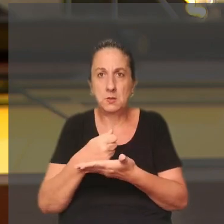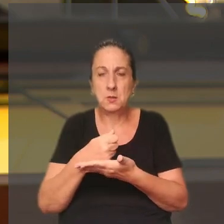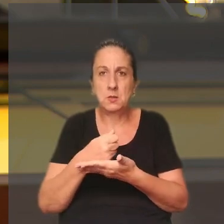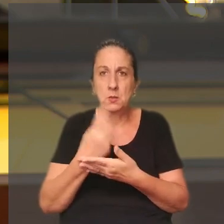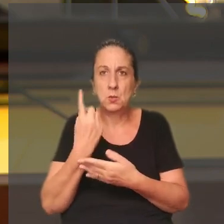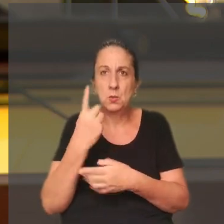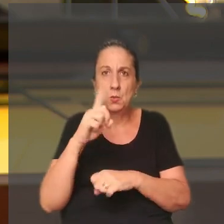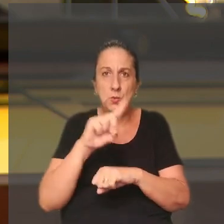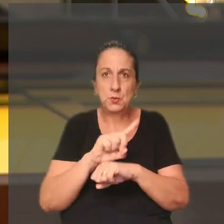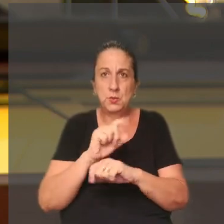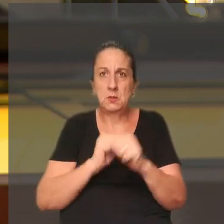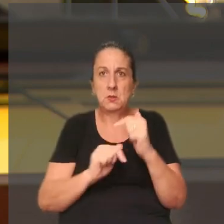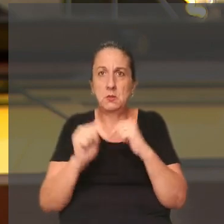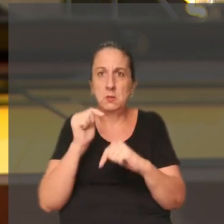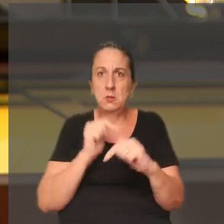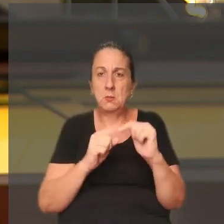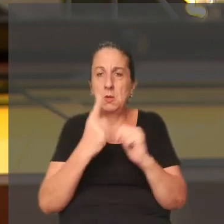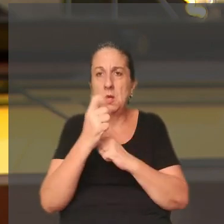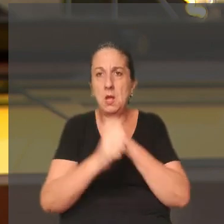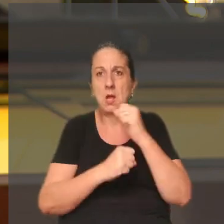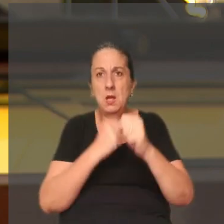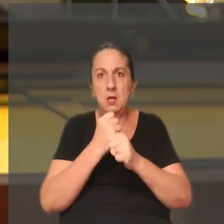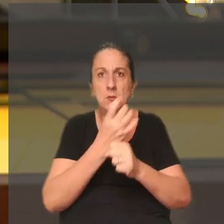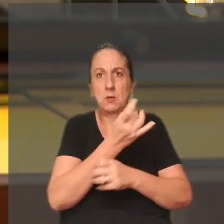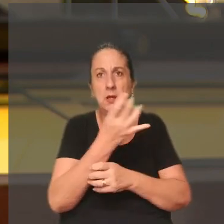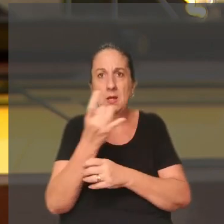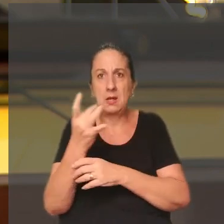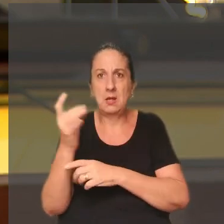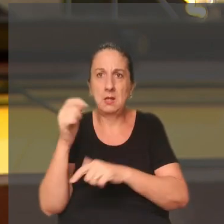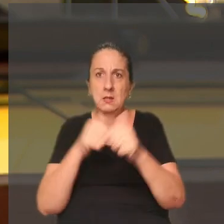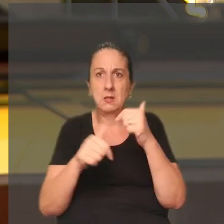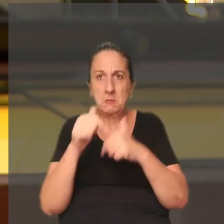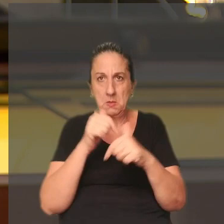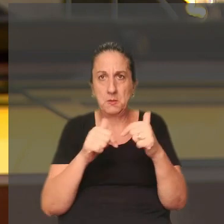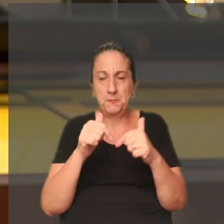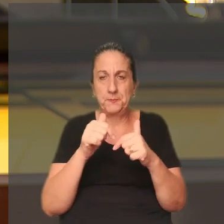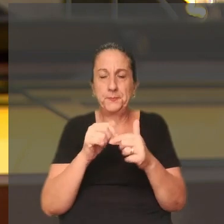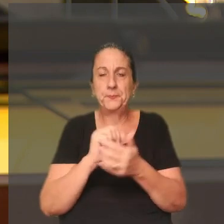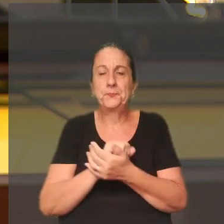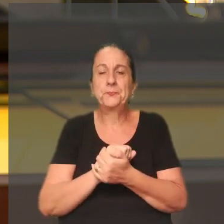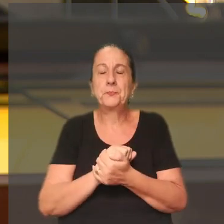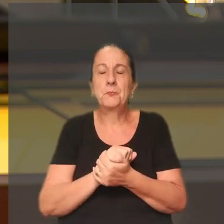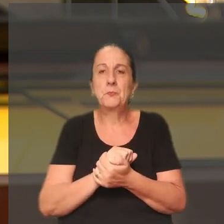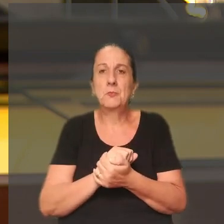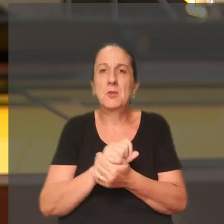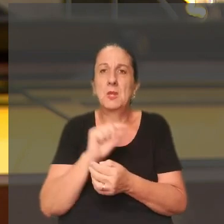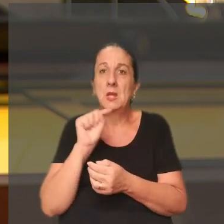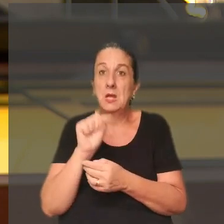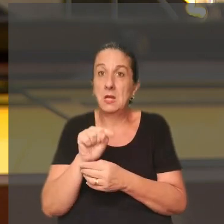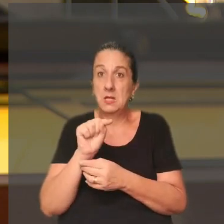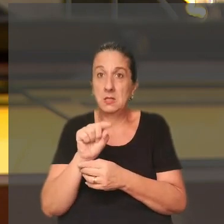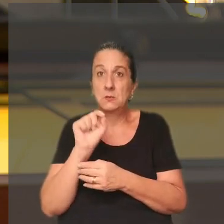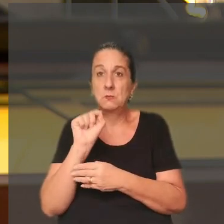extraída um dia de trabalho por ano de cada trabalhador. Isso,